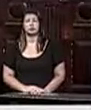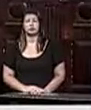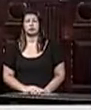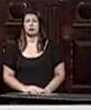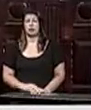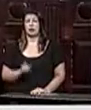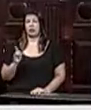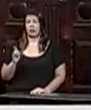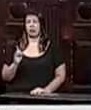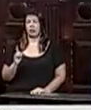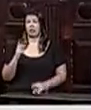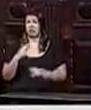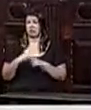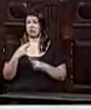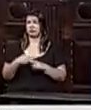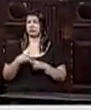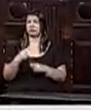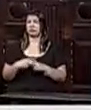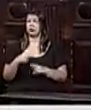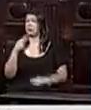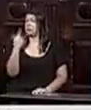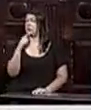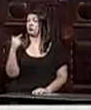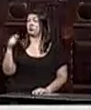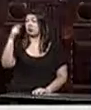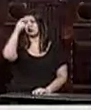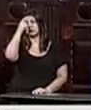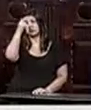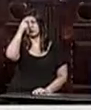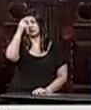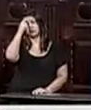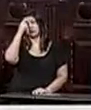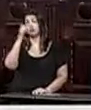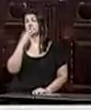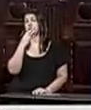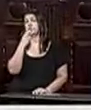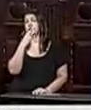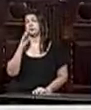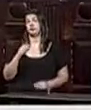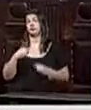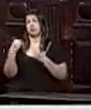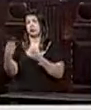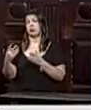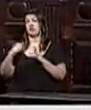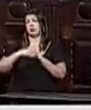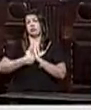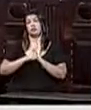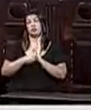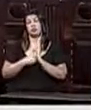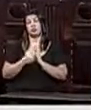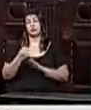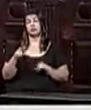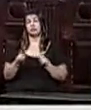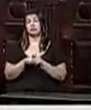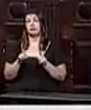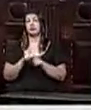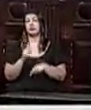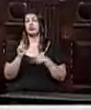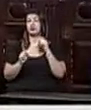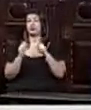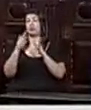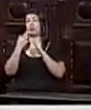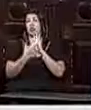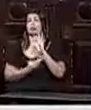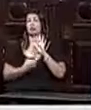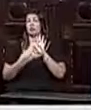Federal não tem ciência da entrega das chaves e nem da relação